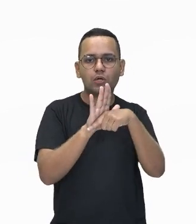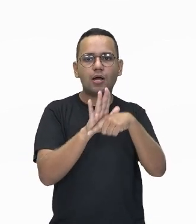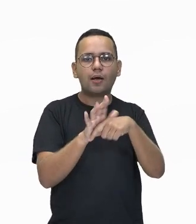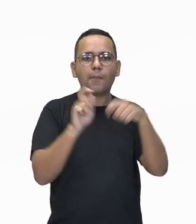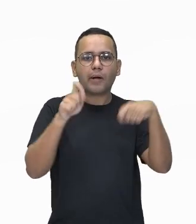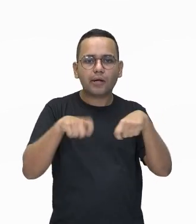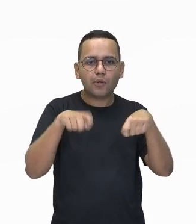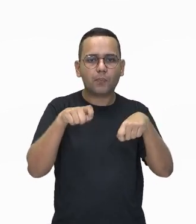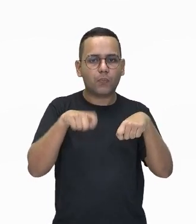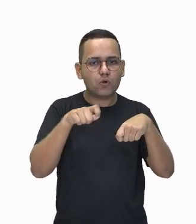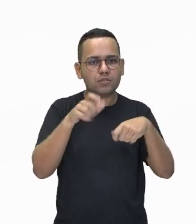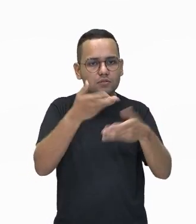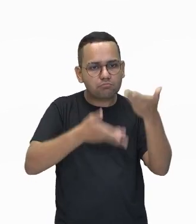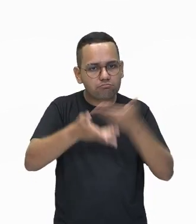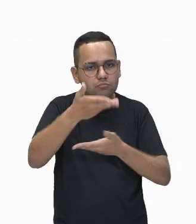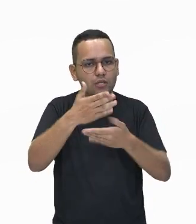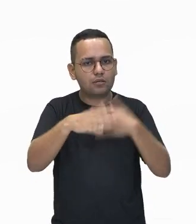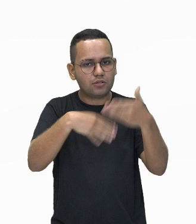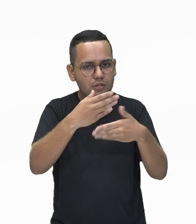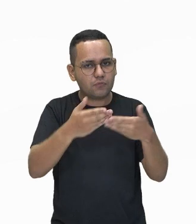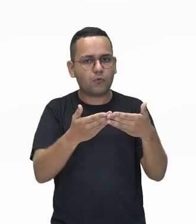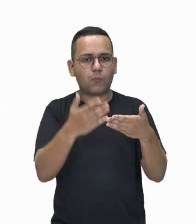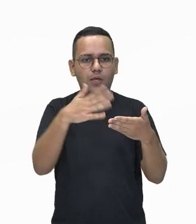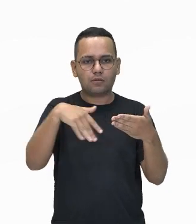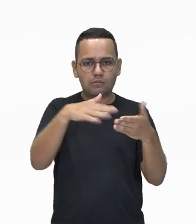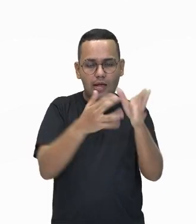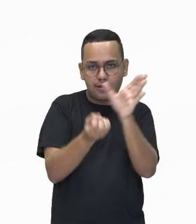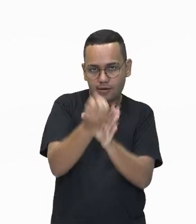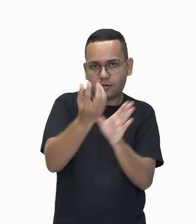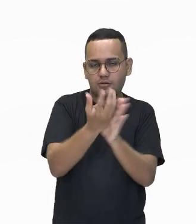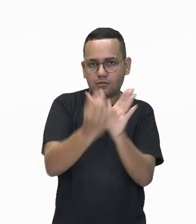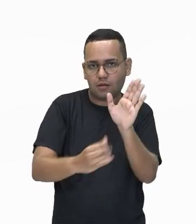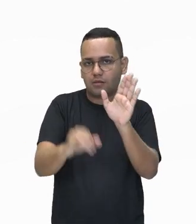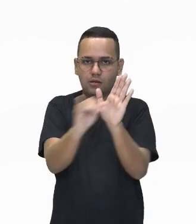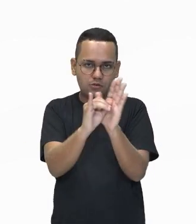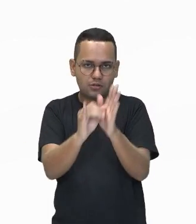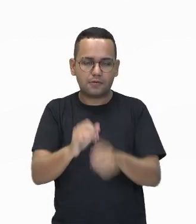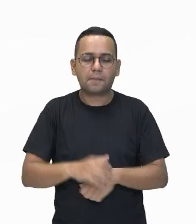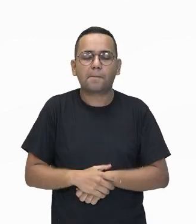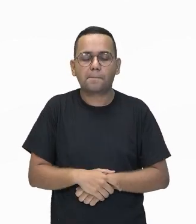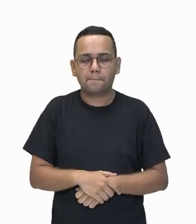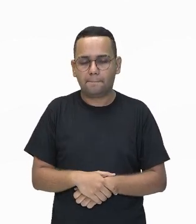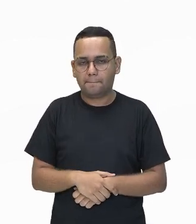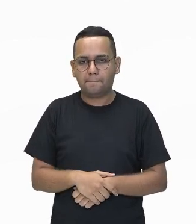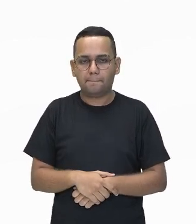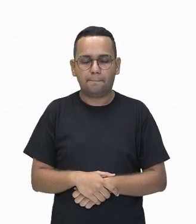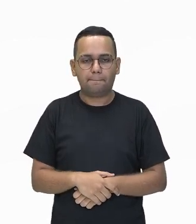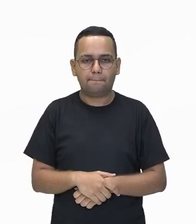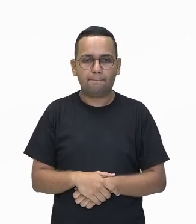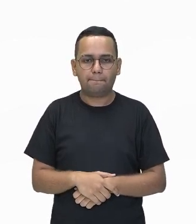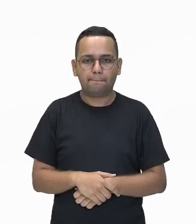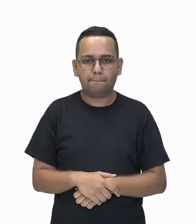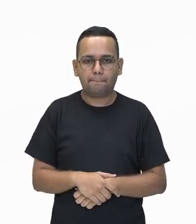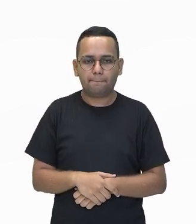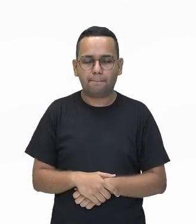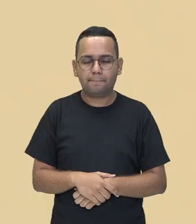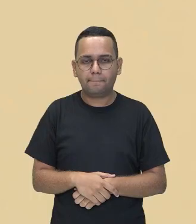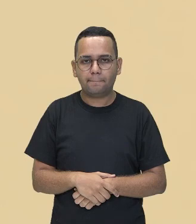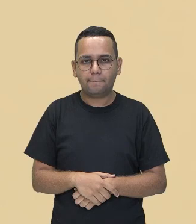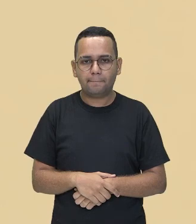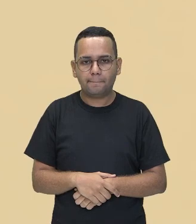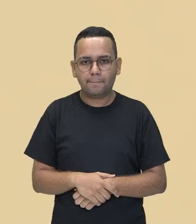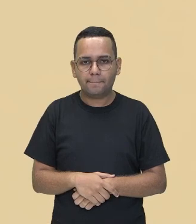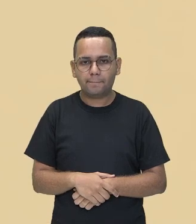necessidades de intimidade e da construção, então, de uma identidade. Perceba também a importância do quê?